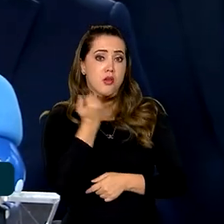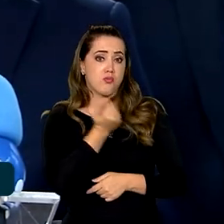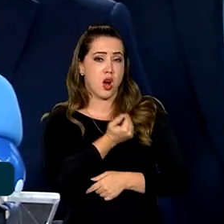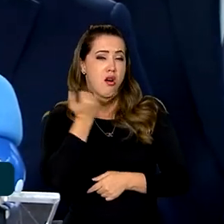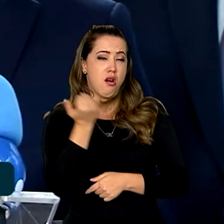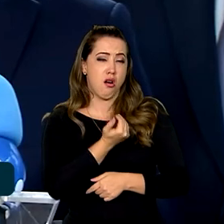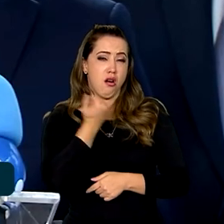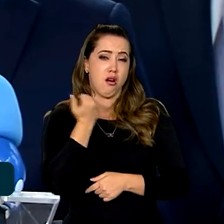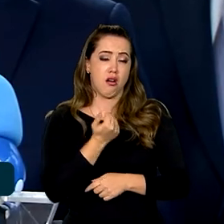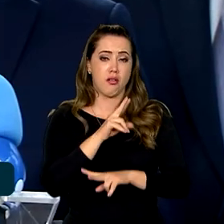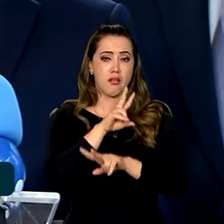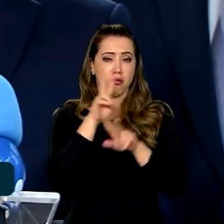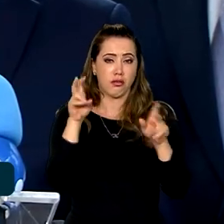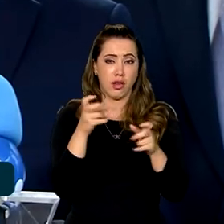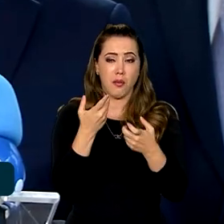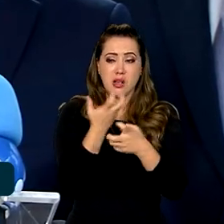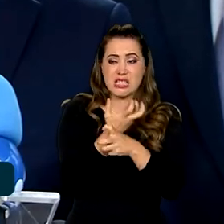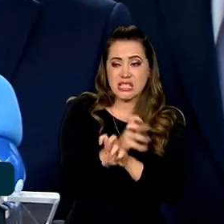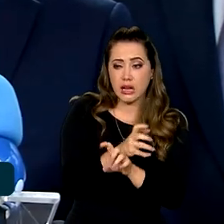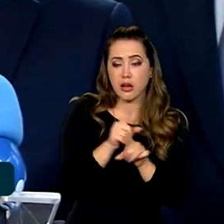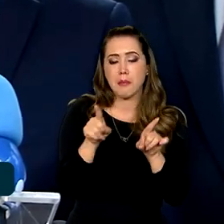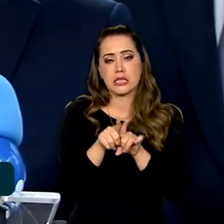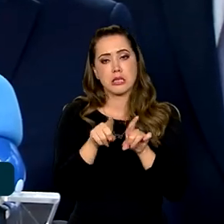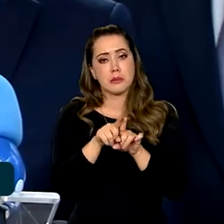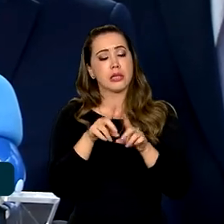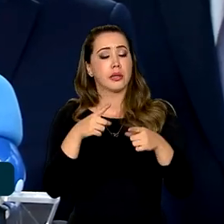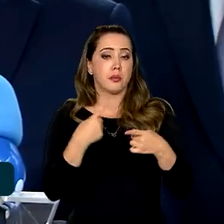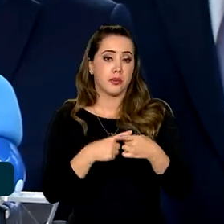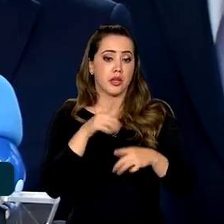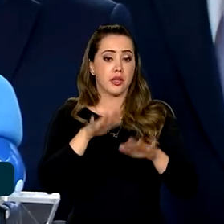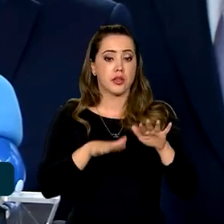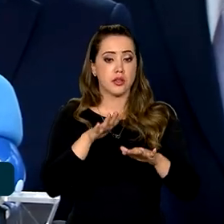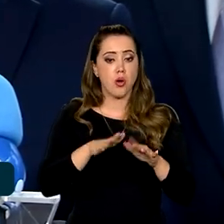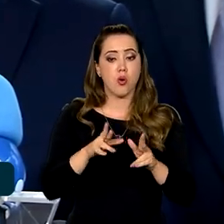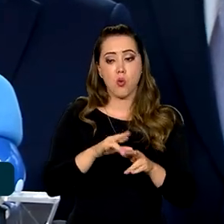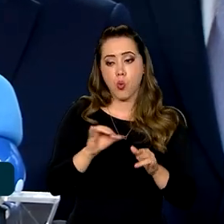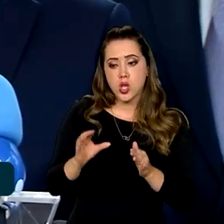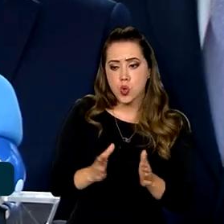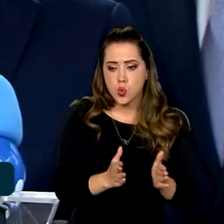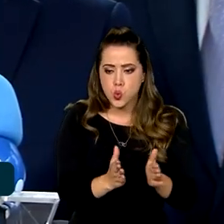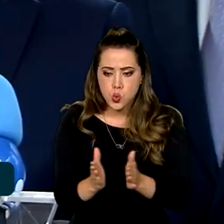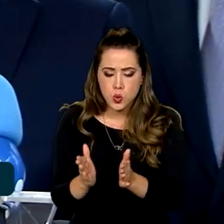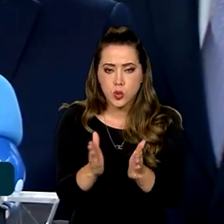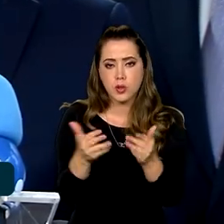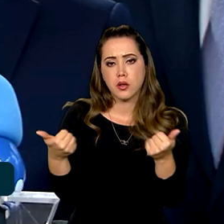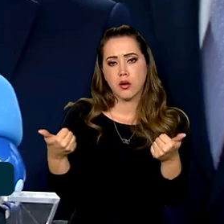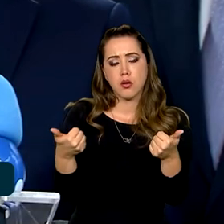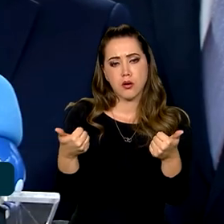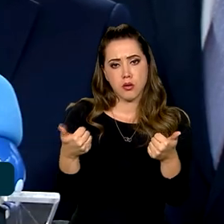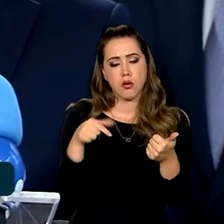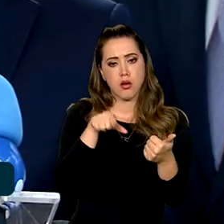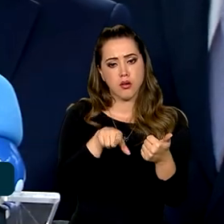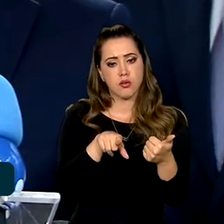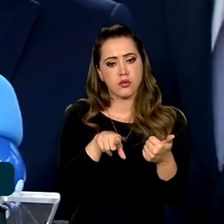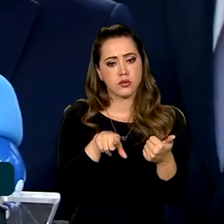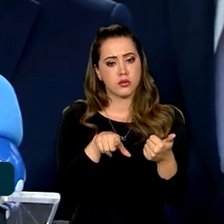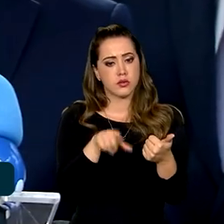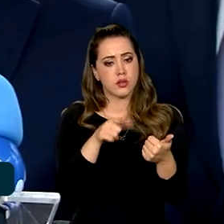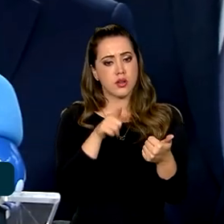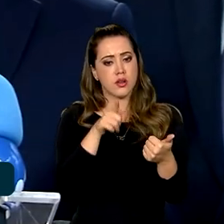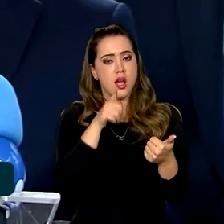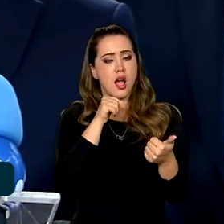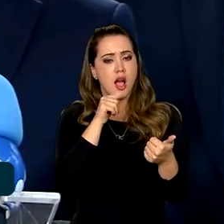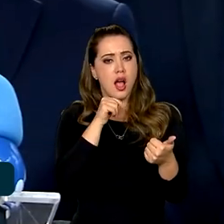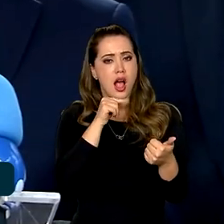função da estiagem, mas também porque alguns rios eles ficam com uma quantidade de